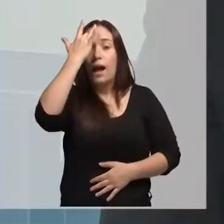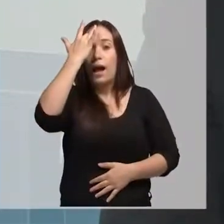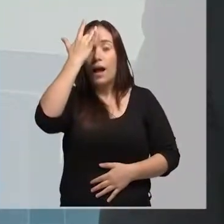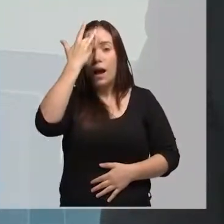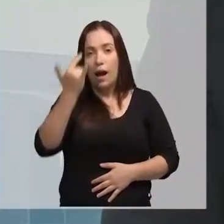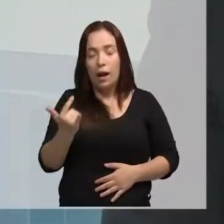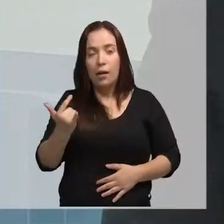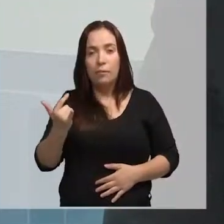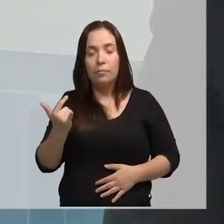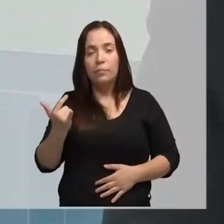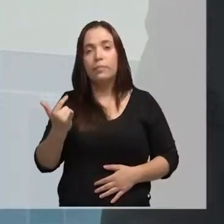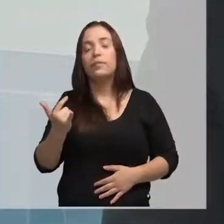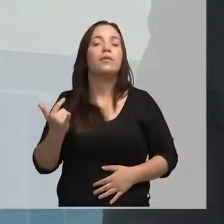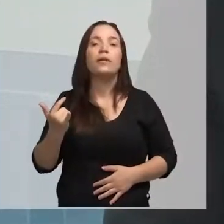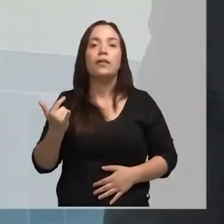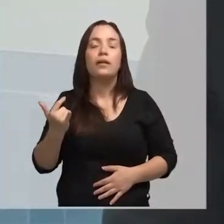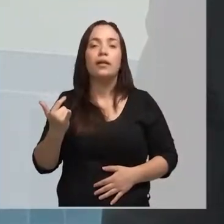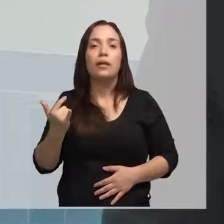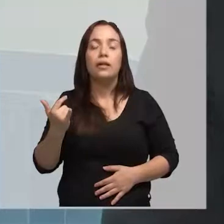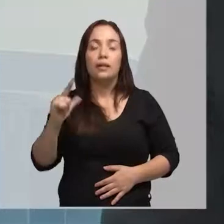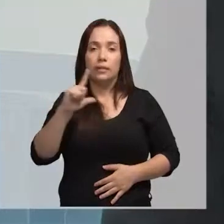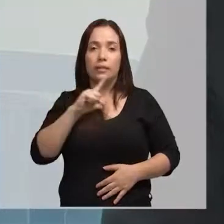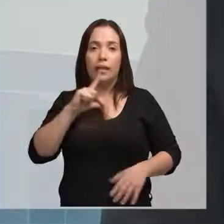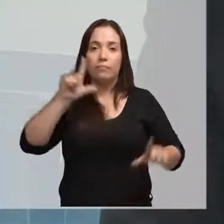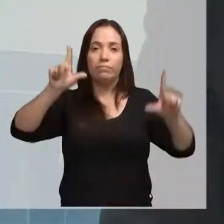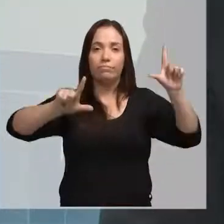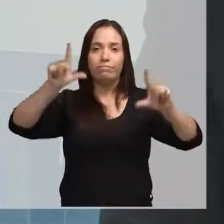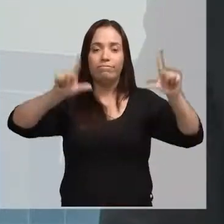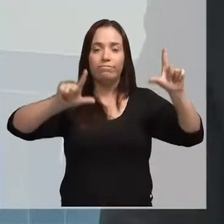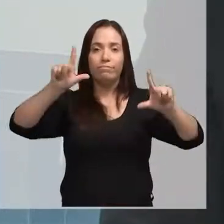Canal Livre, né? E passa aos domingos, um dia depois do Canal Livre,